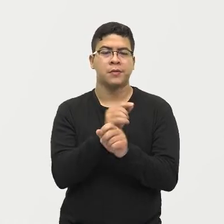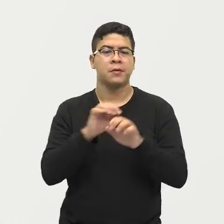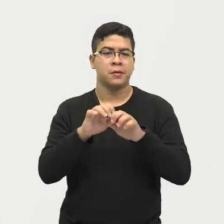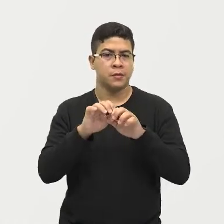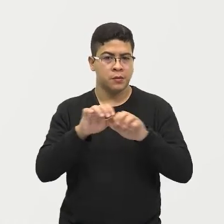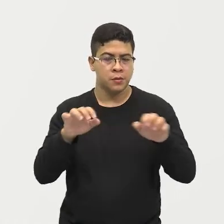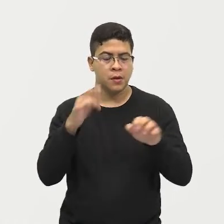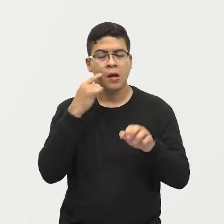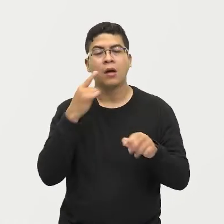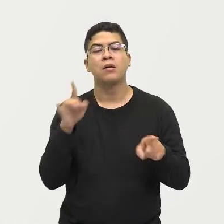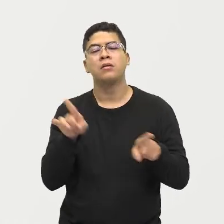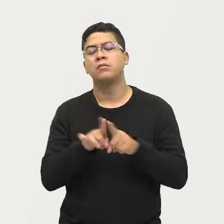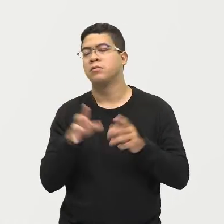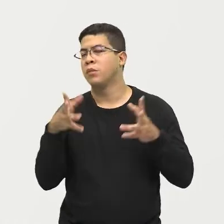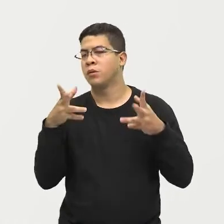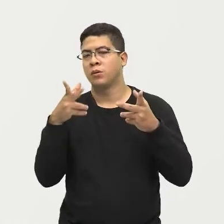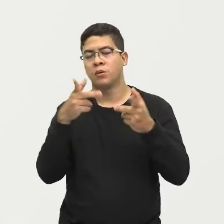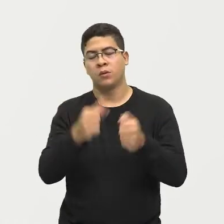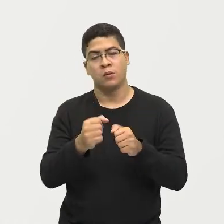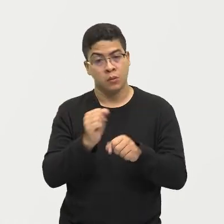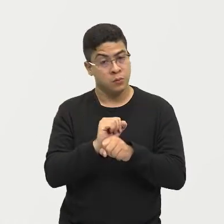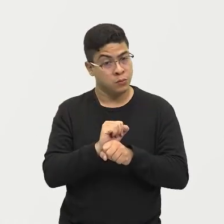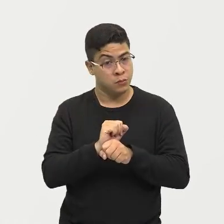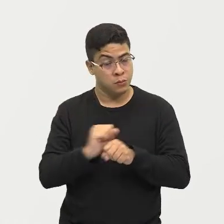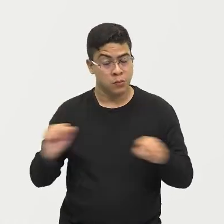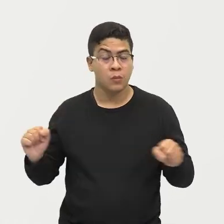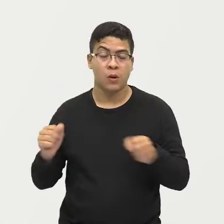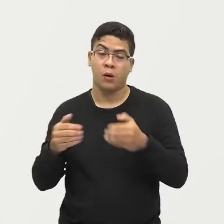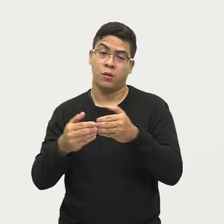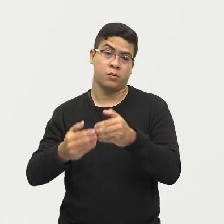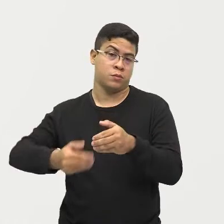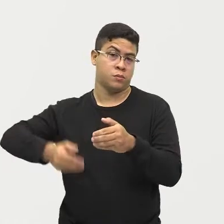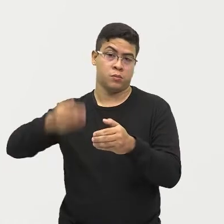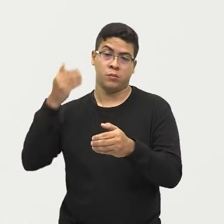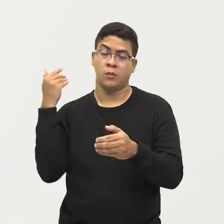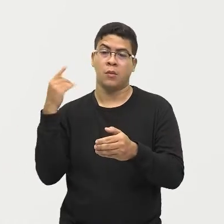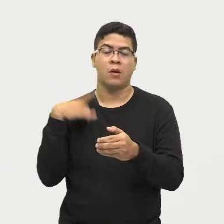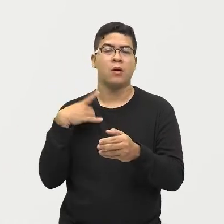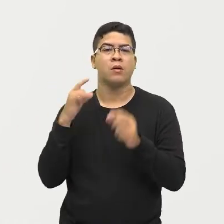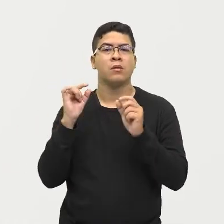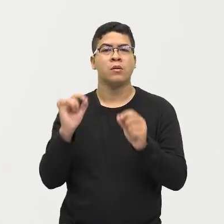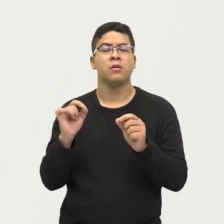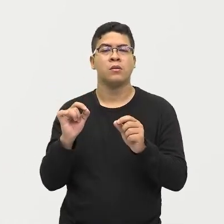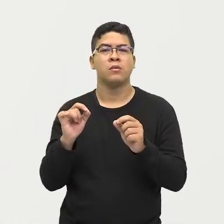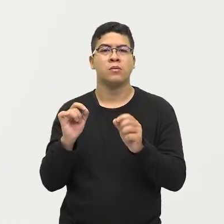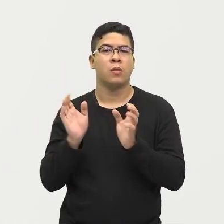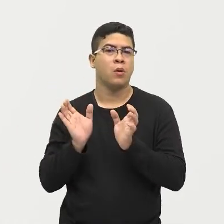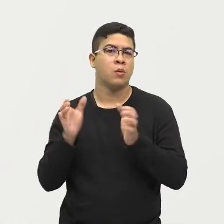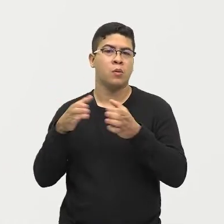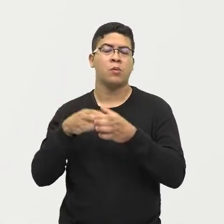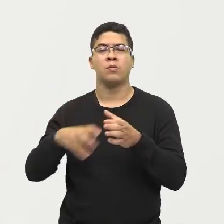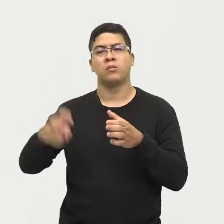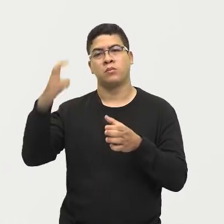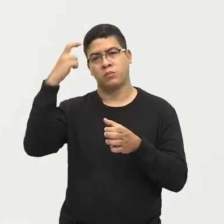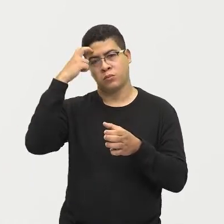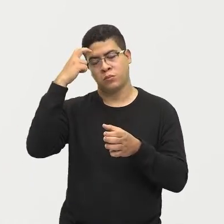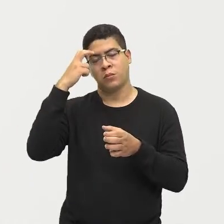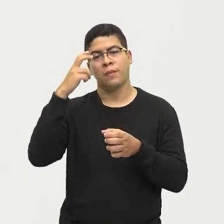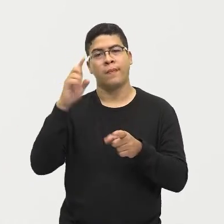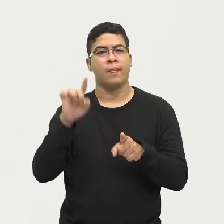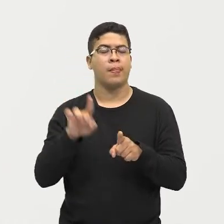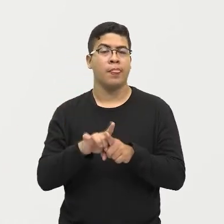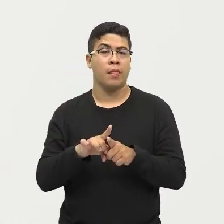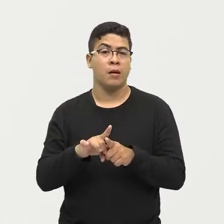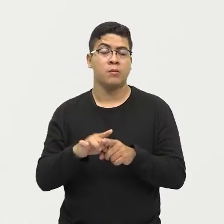essas características são rompimento com as escolas anteriores, né? Rompimento com a rima,